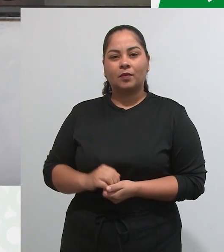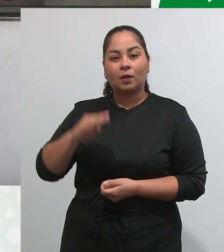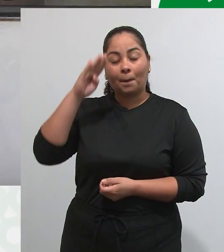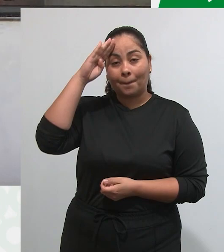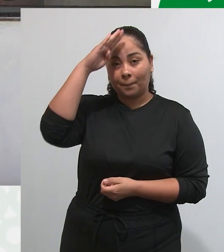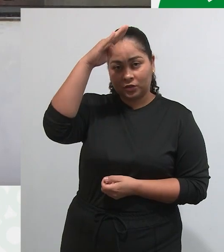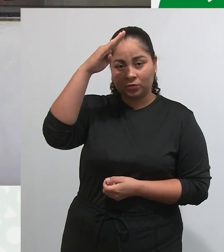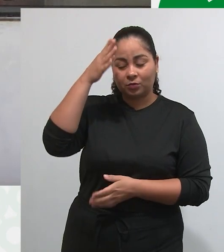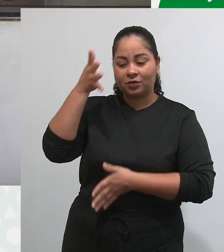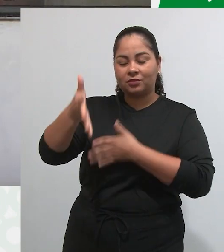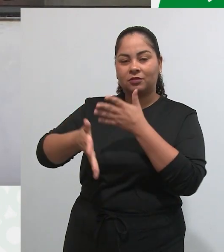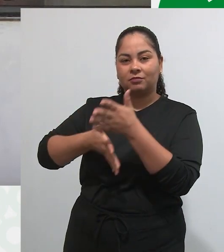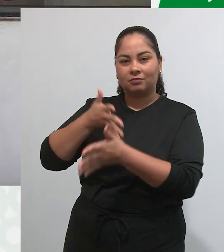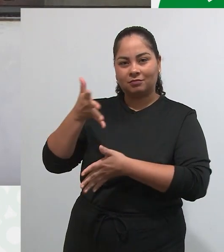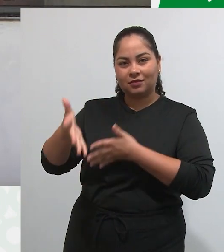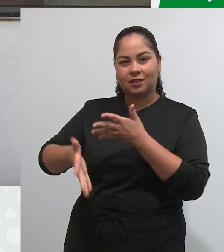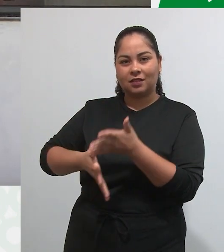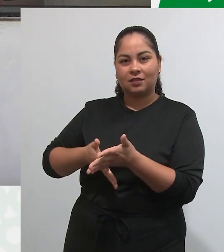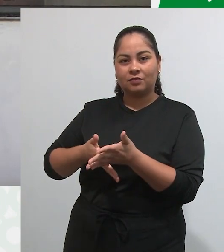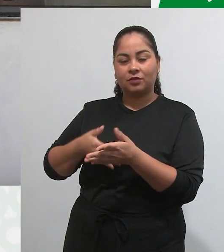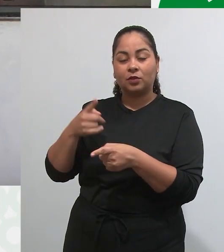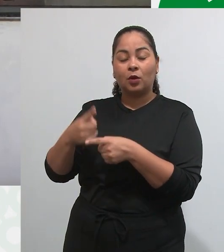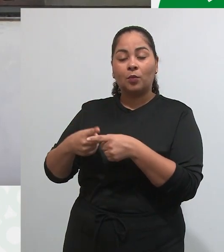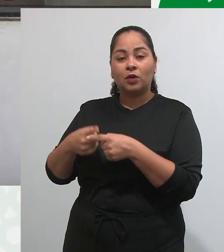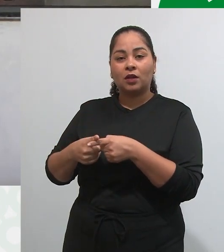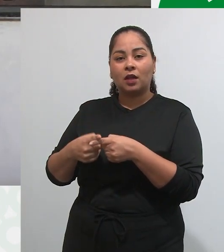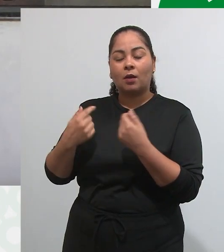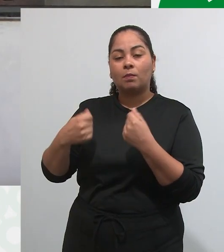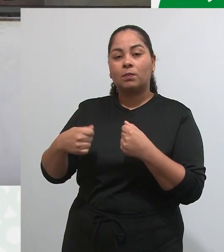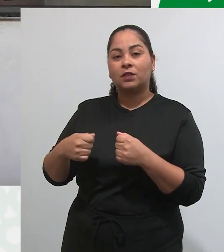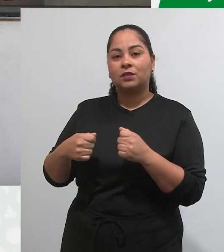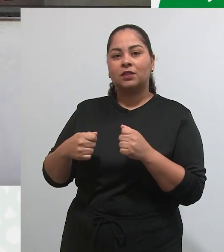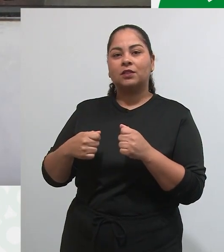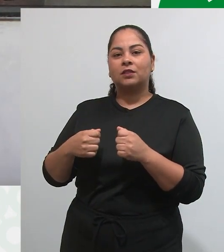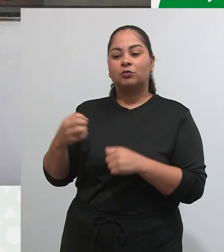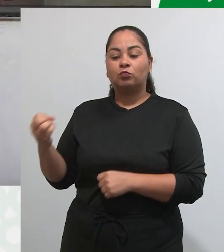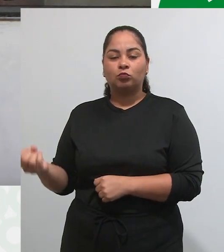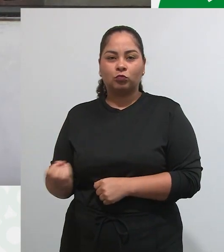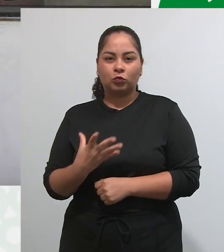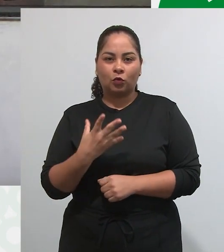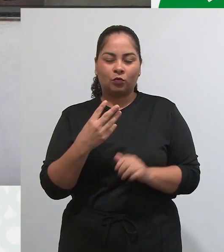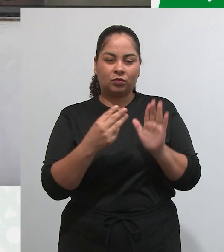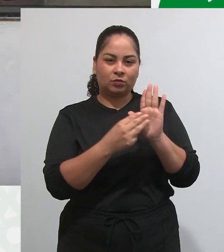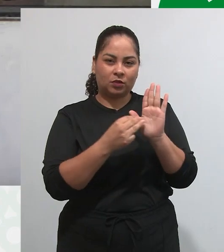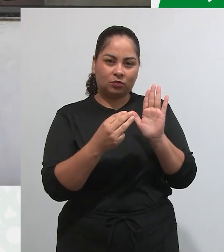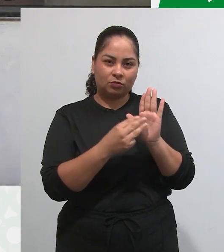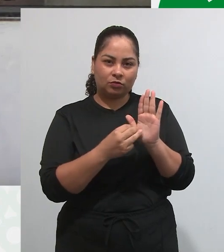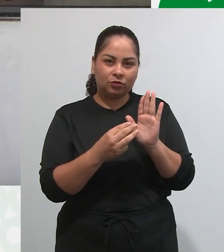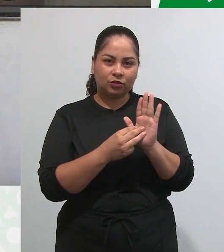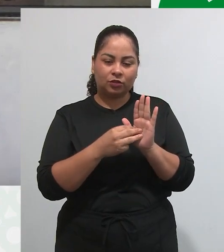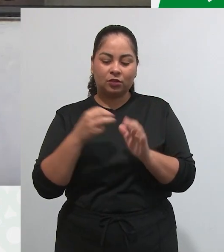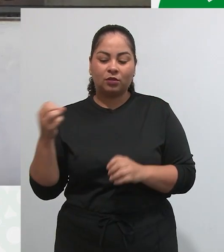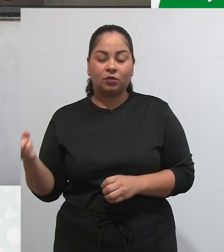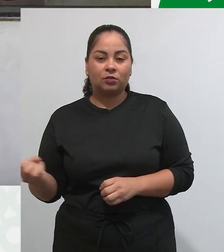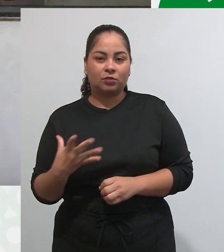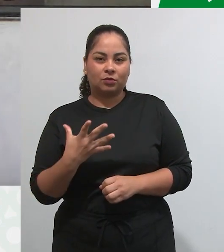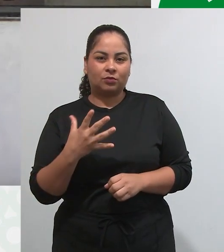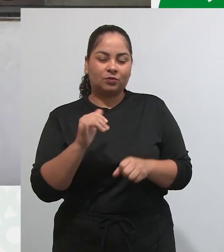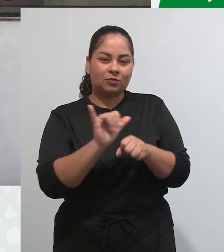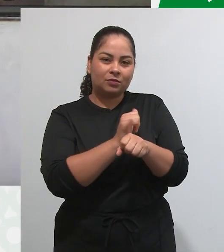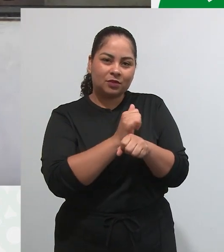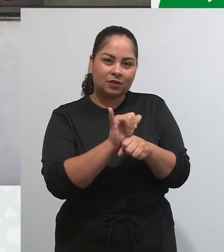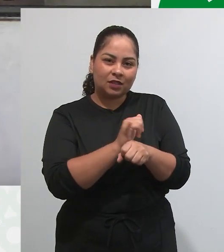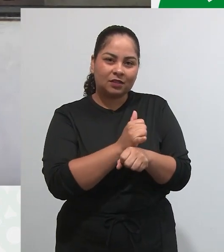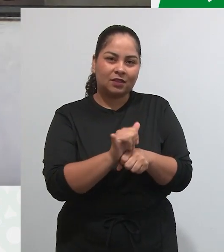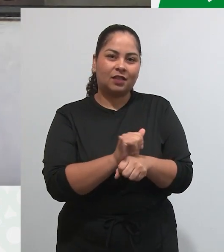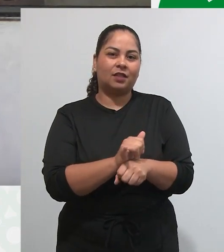de sinais. São novos sinais saindo, novas metodologias, novas